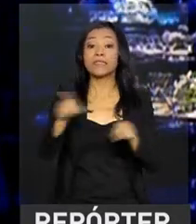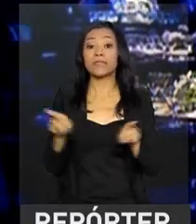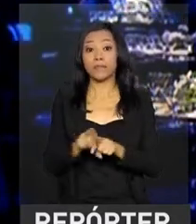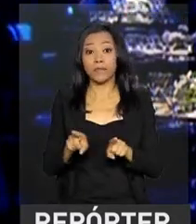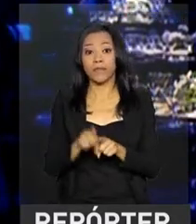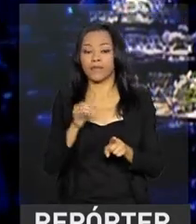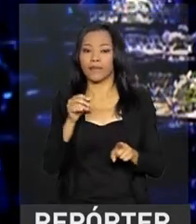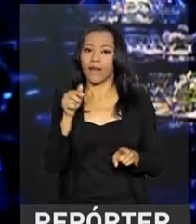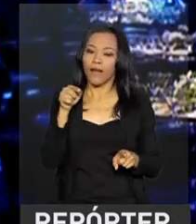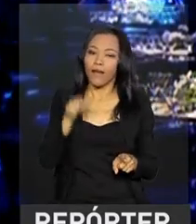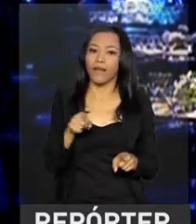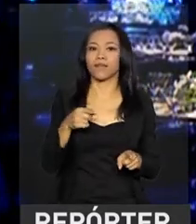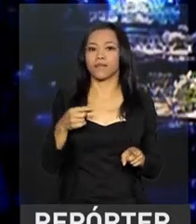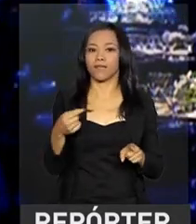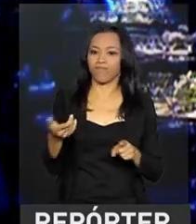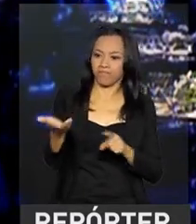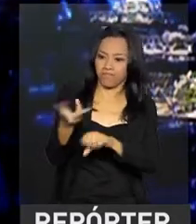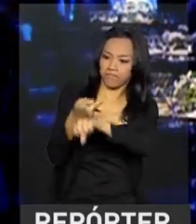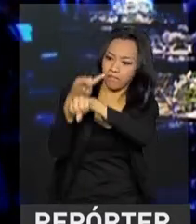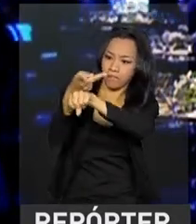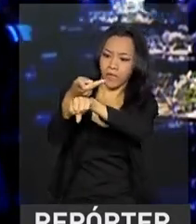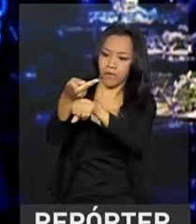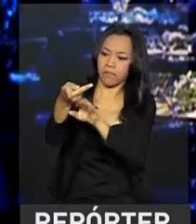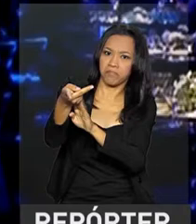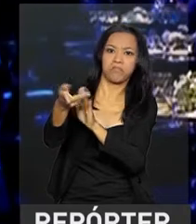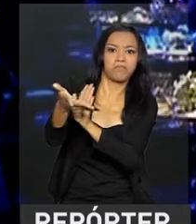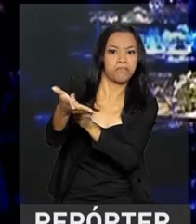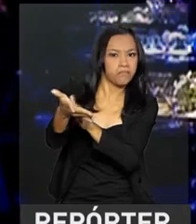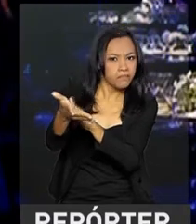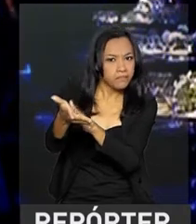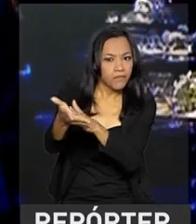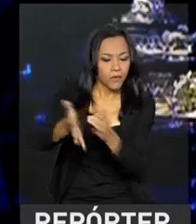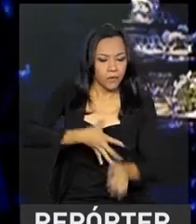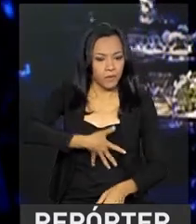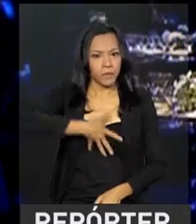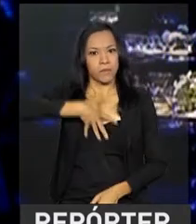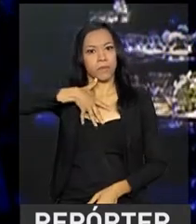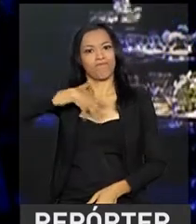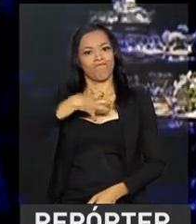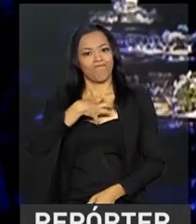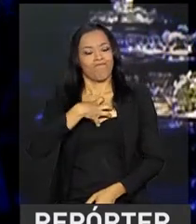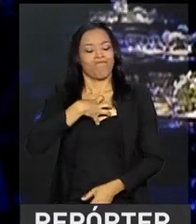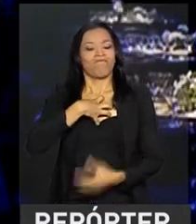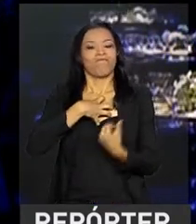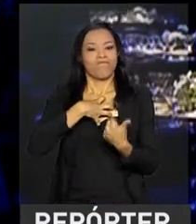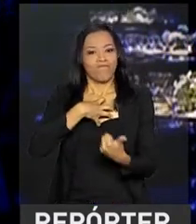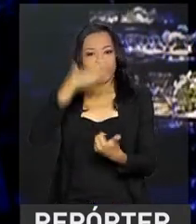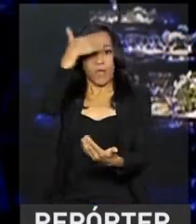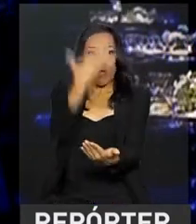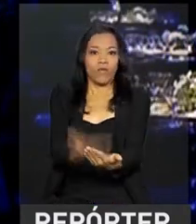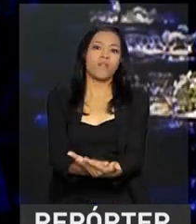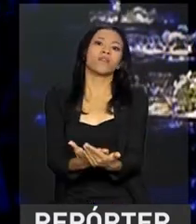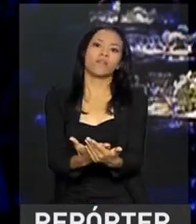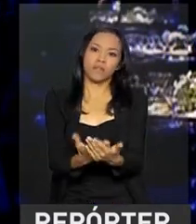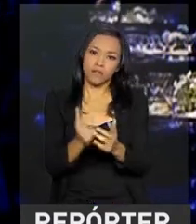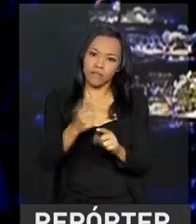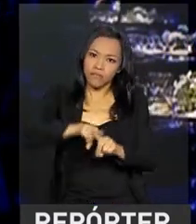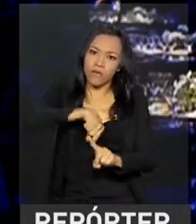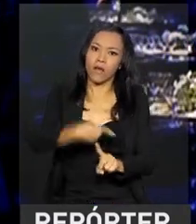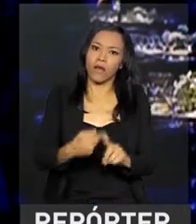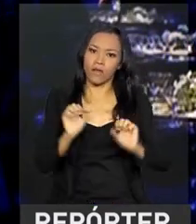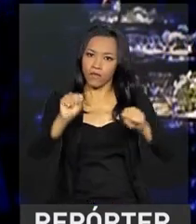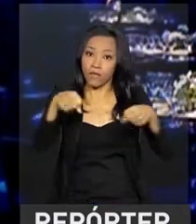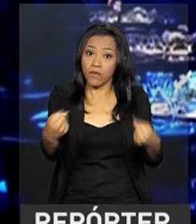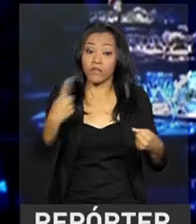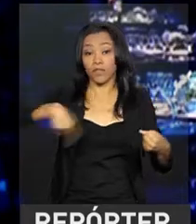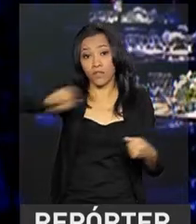manifestações como essa de reconhecimento a esse esforço só amplia a confiança que nós